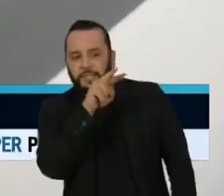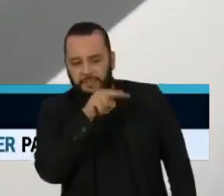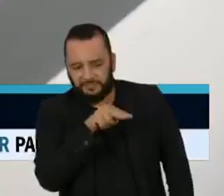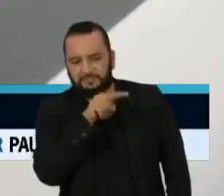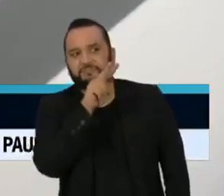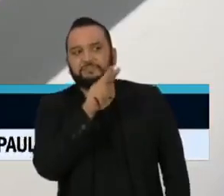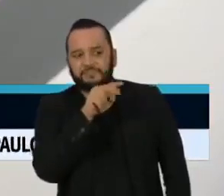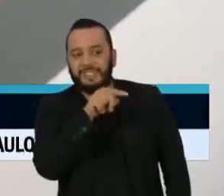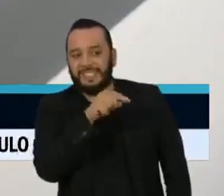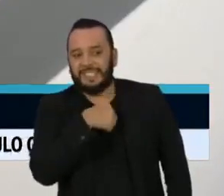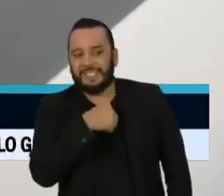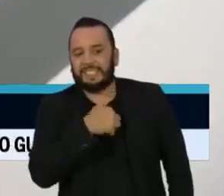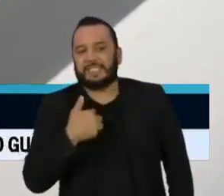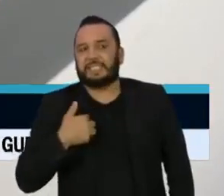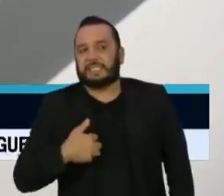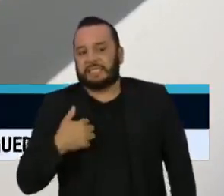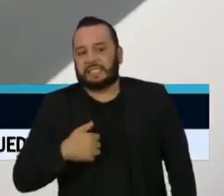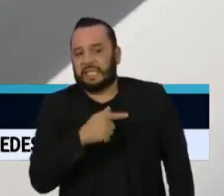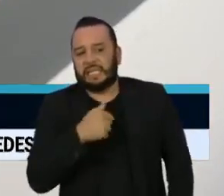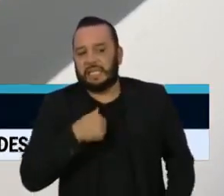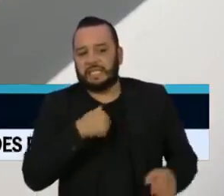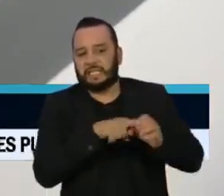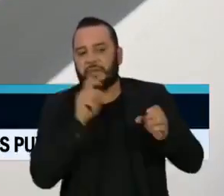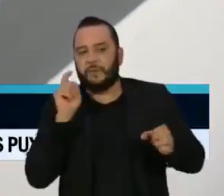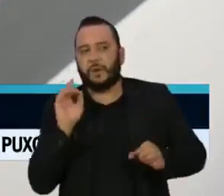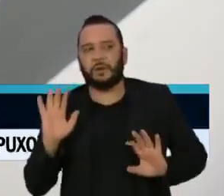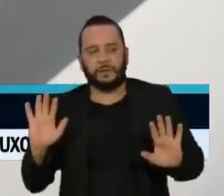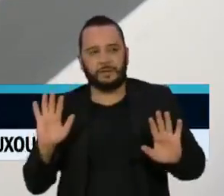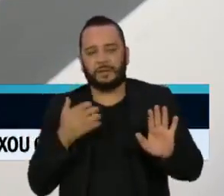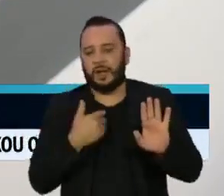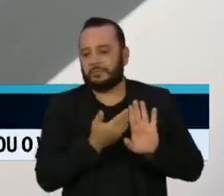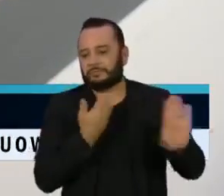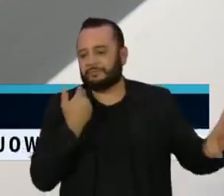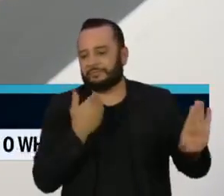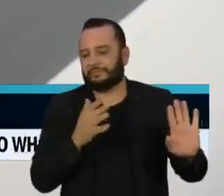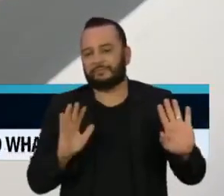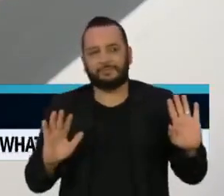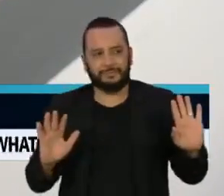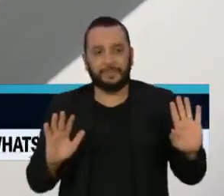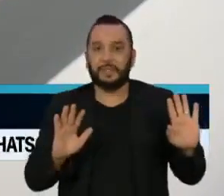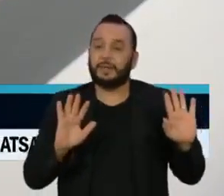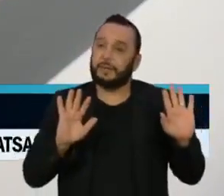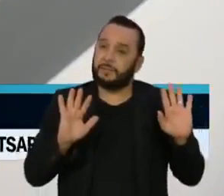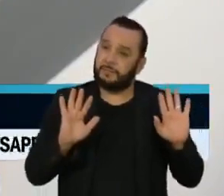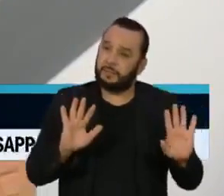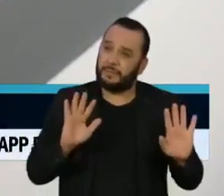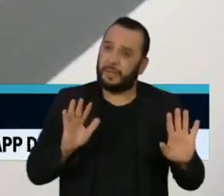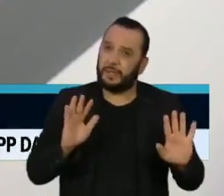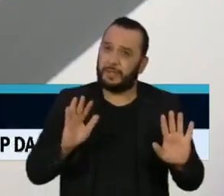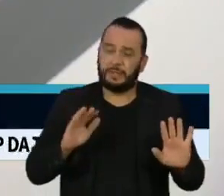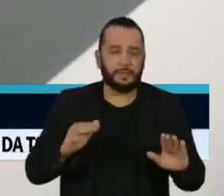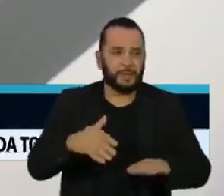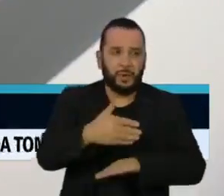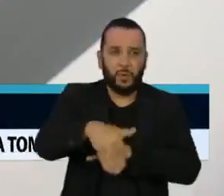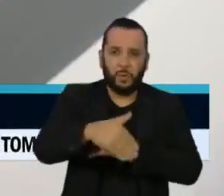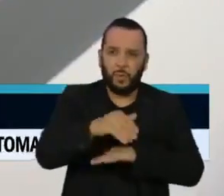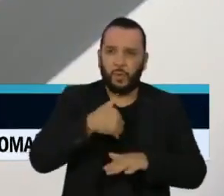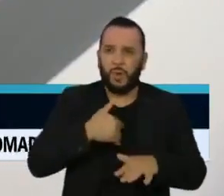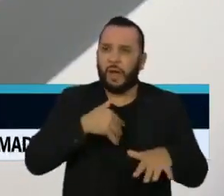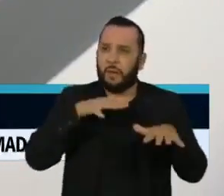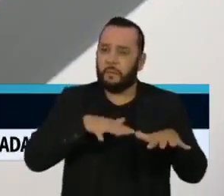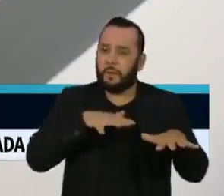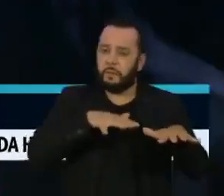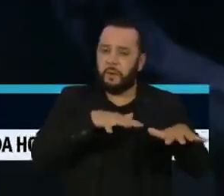cara aí é é fria e aí Sai fora a questão e as ruas não indicam Por enquanto é isso para o